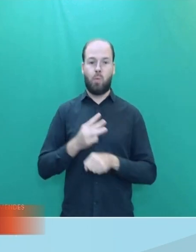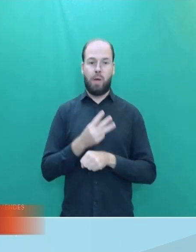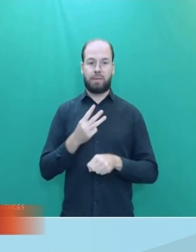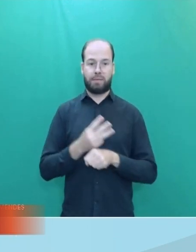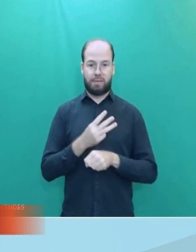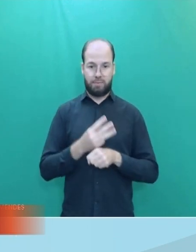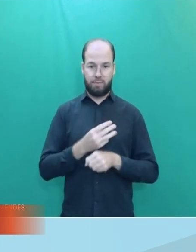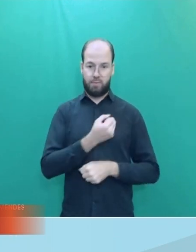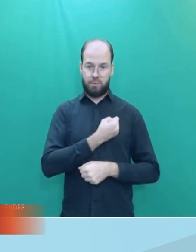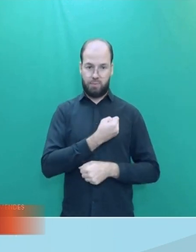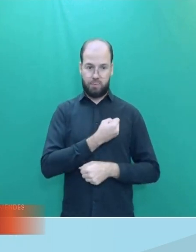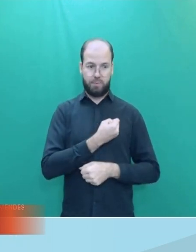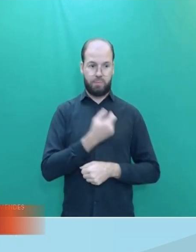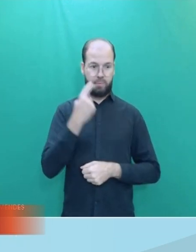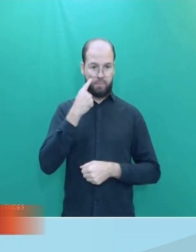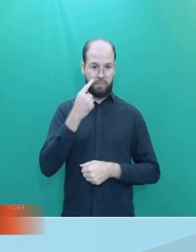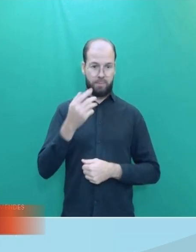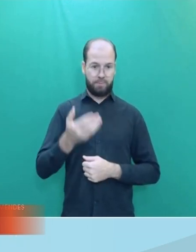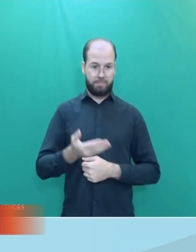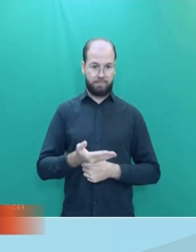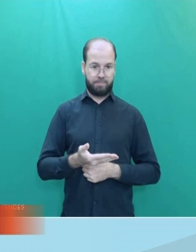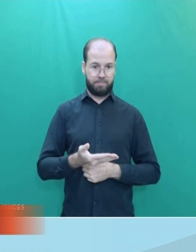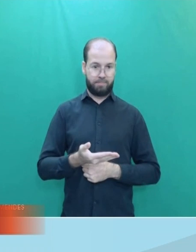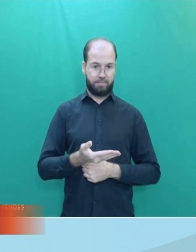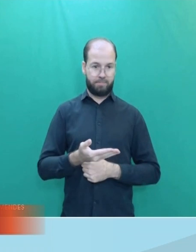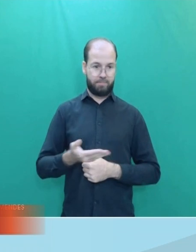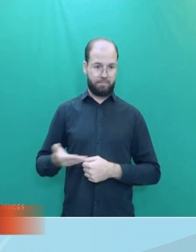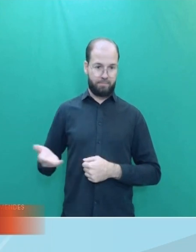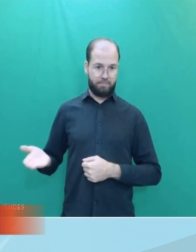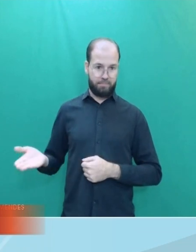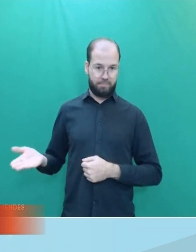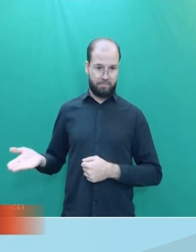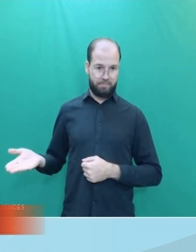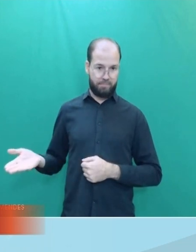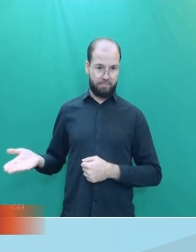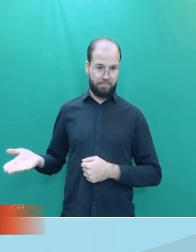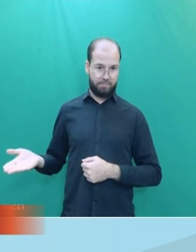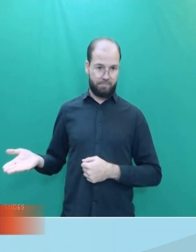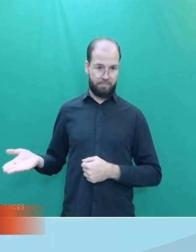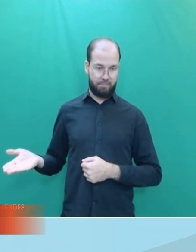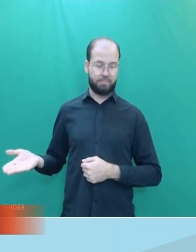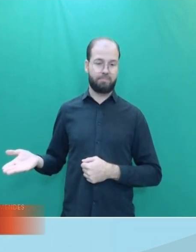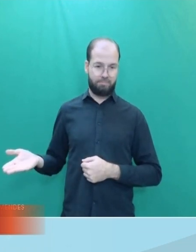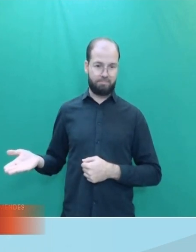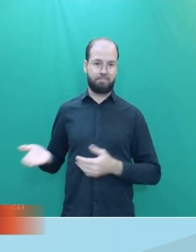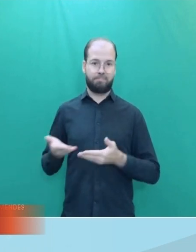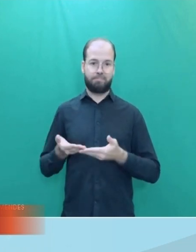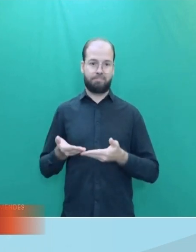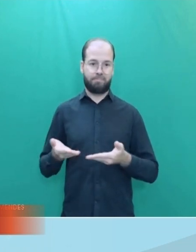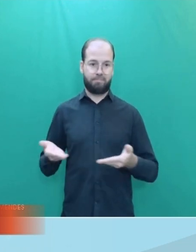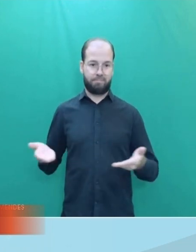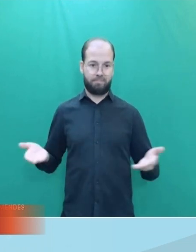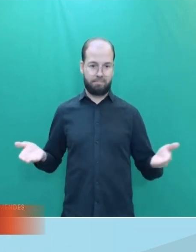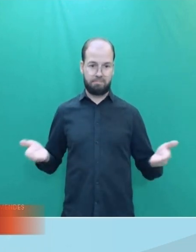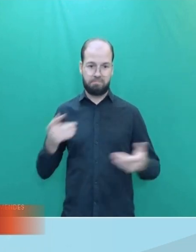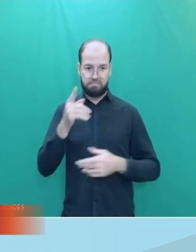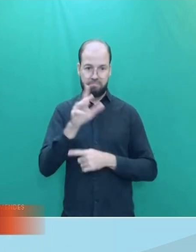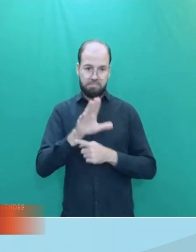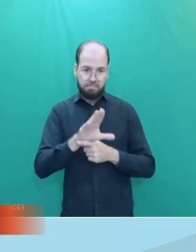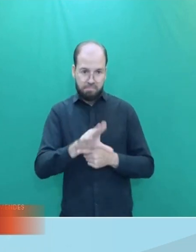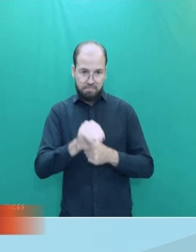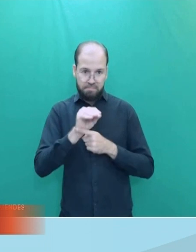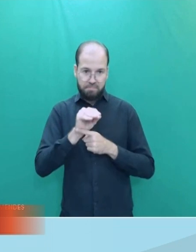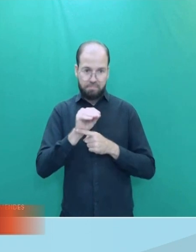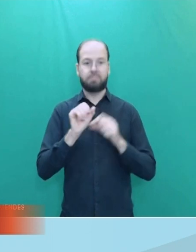O número é 62 99181 1406, aparecendo aqui na sua tela. Se você quiser tirar uma foto ou